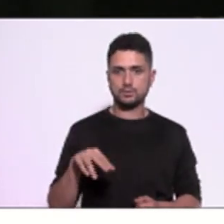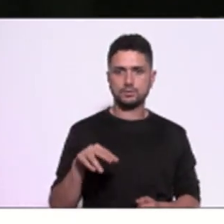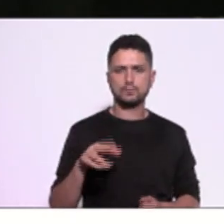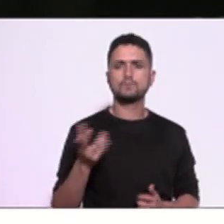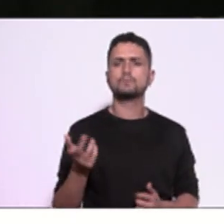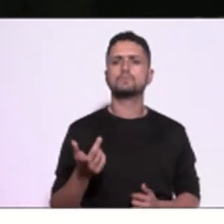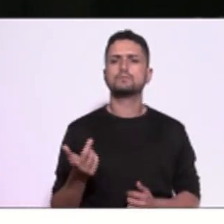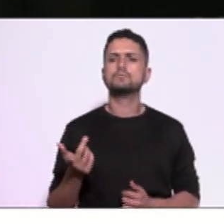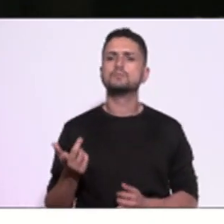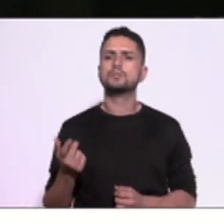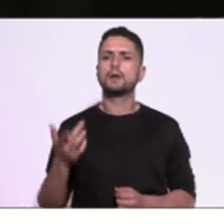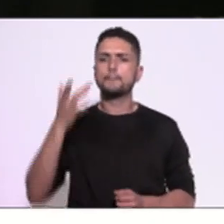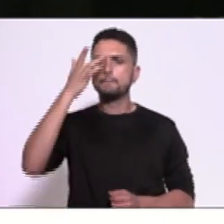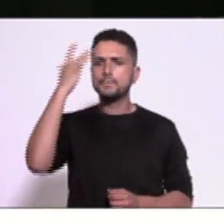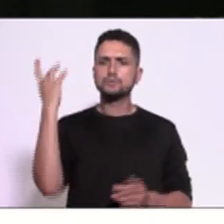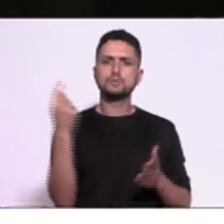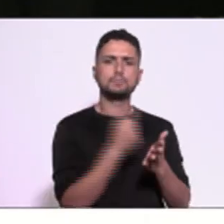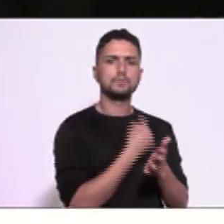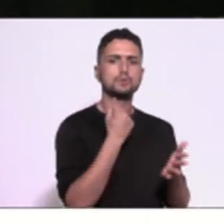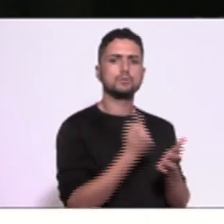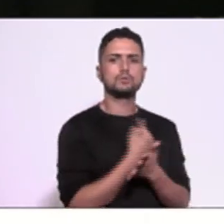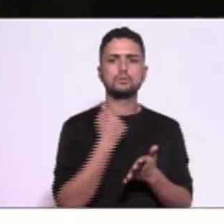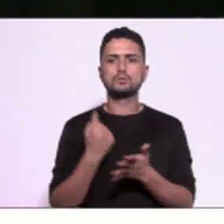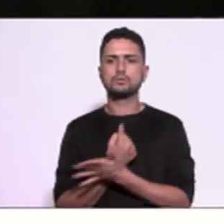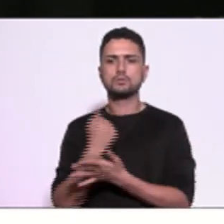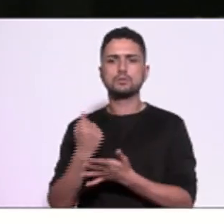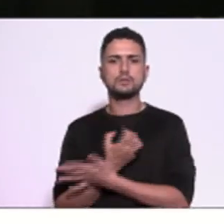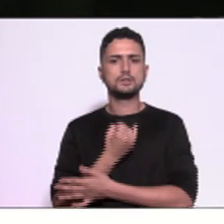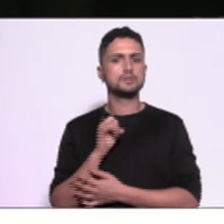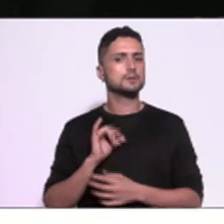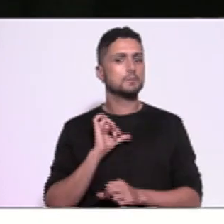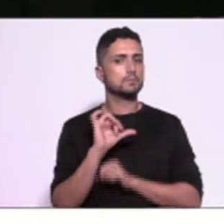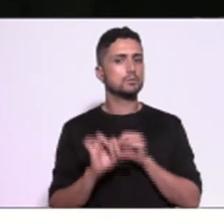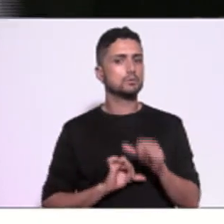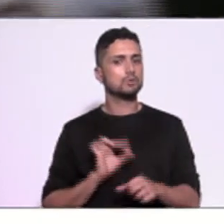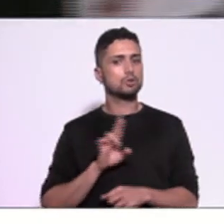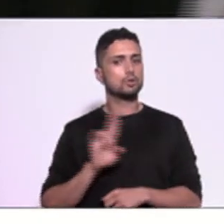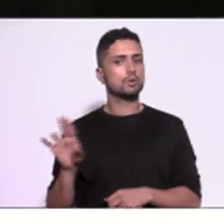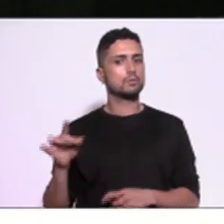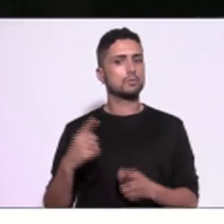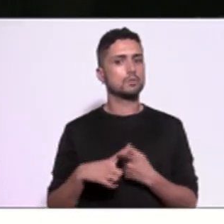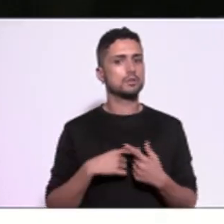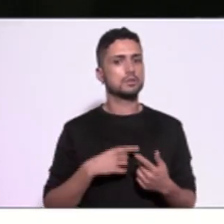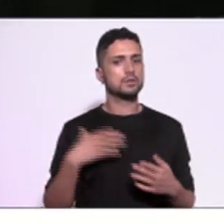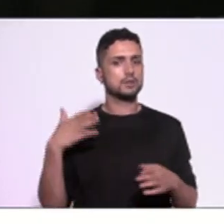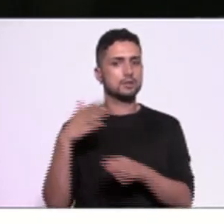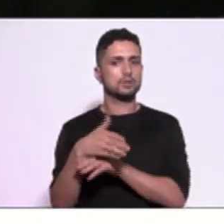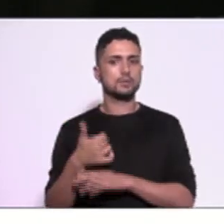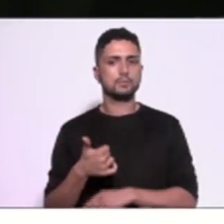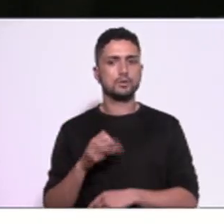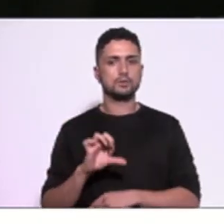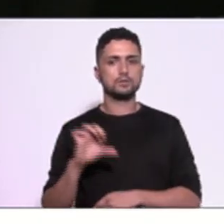pessoas me perguntam se houve a troca de nome quando foi admitido como membro em